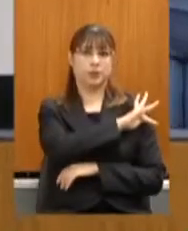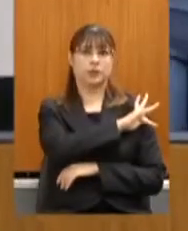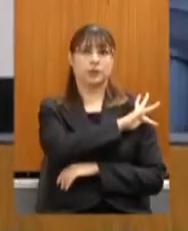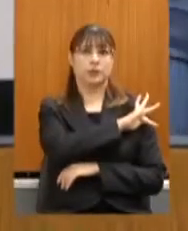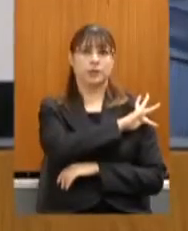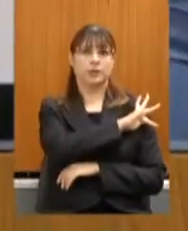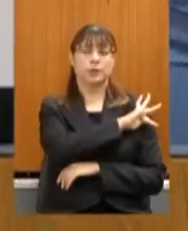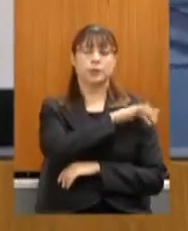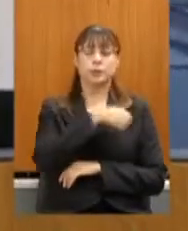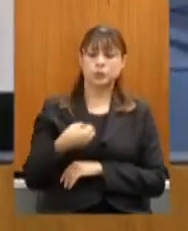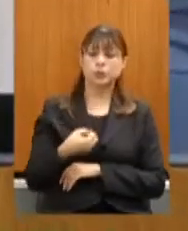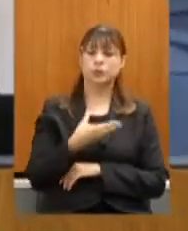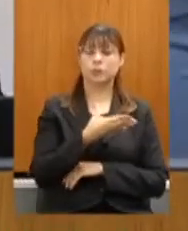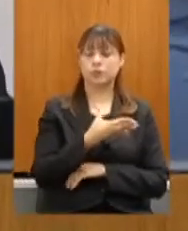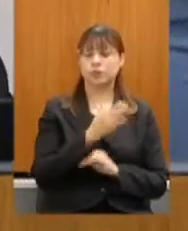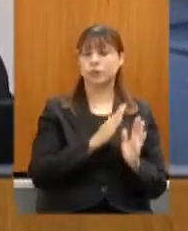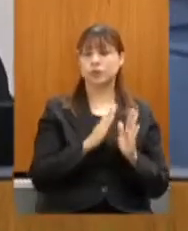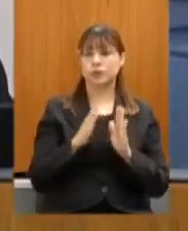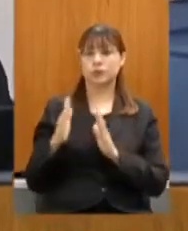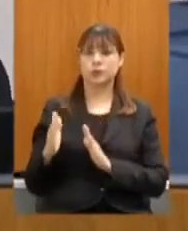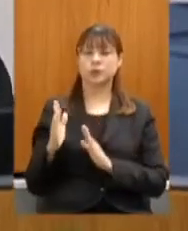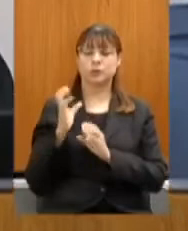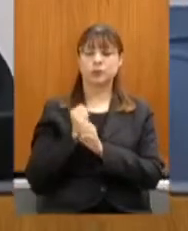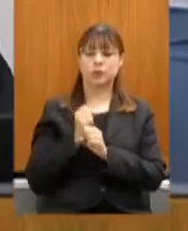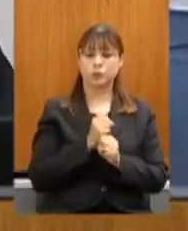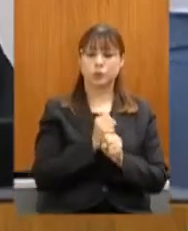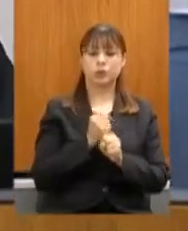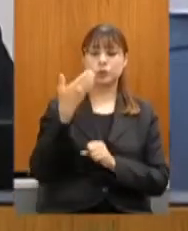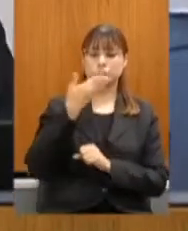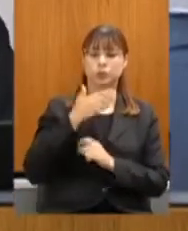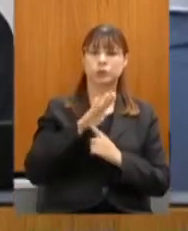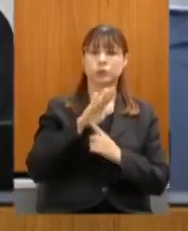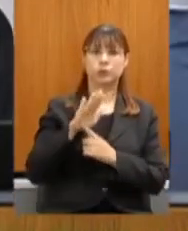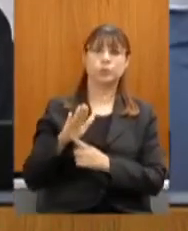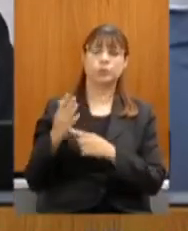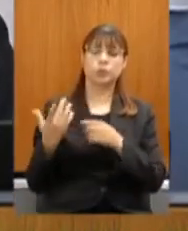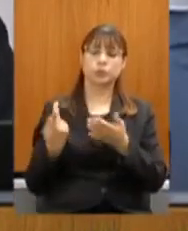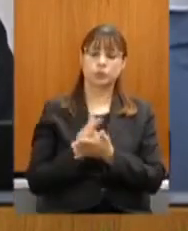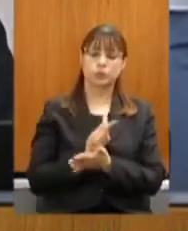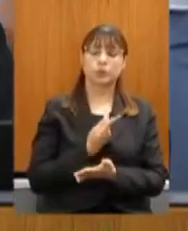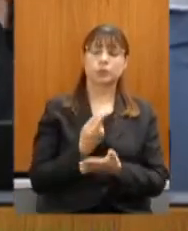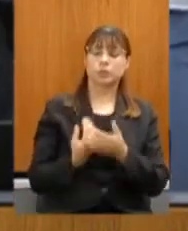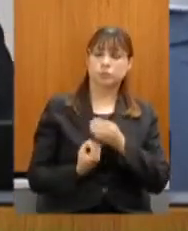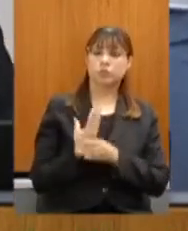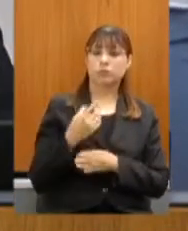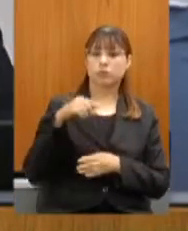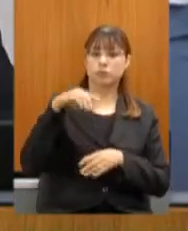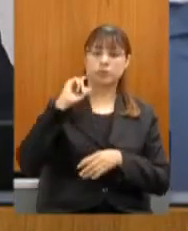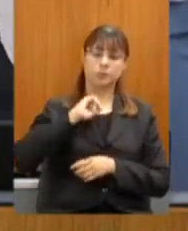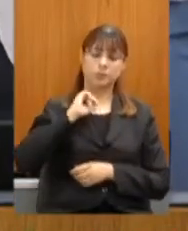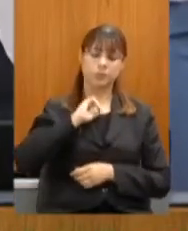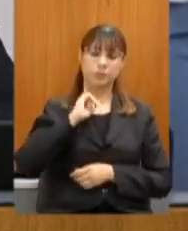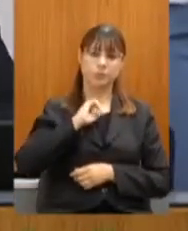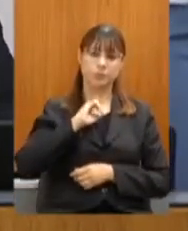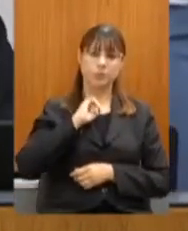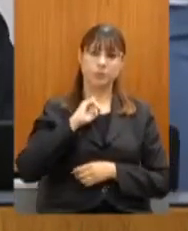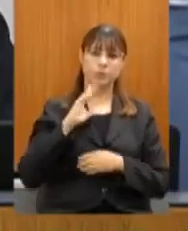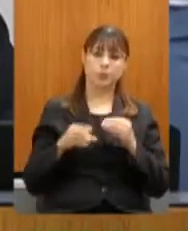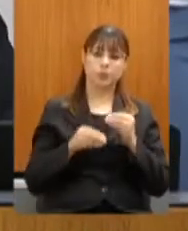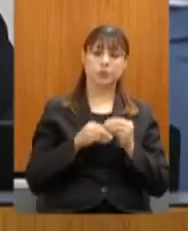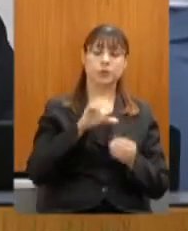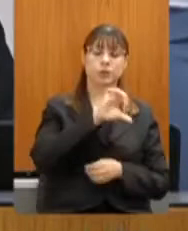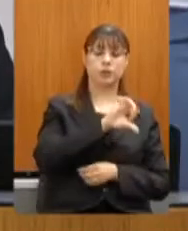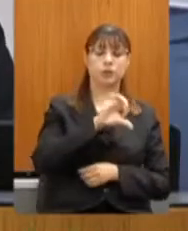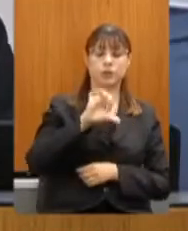processo de prestação de contas instituído em Minas Gerais pela Emenda à Constituição do Estado, de número